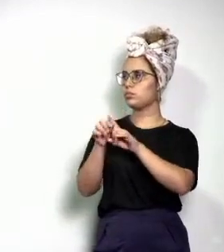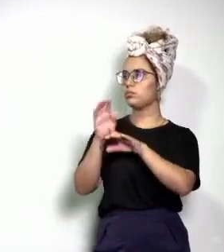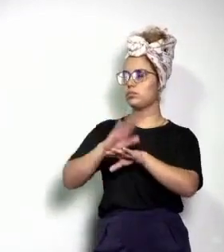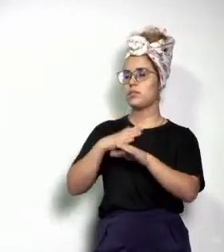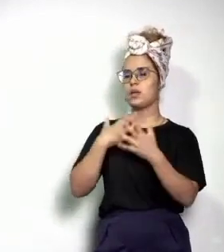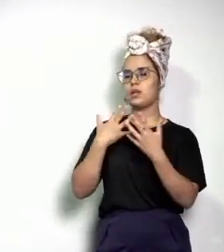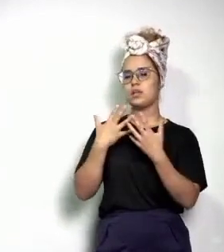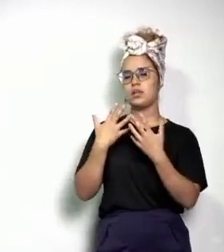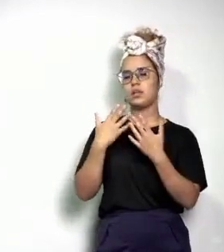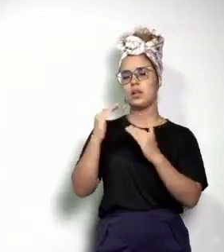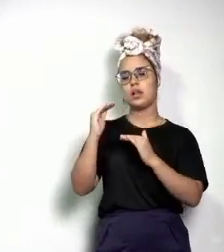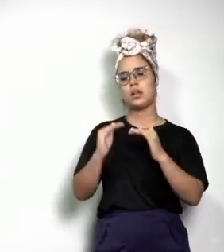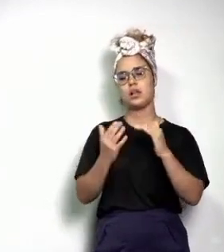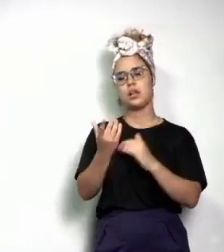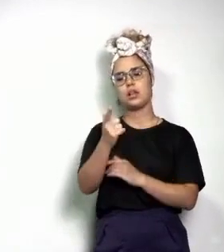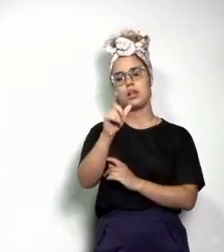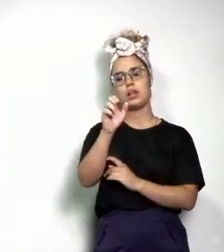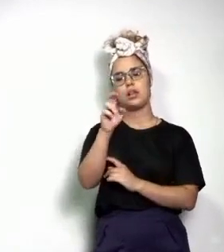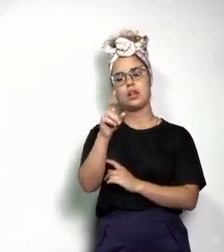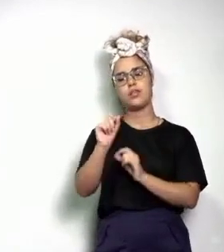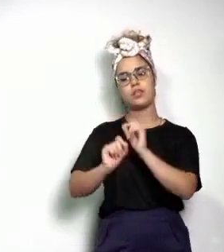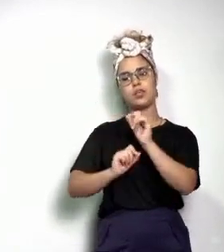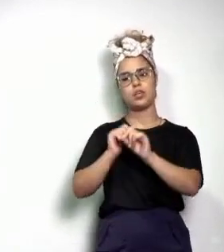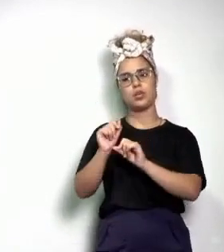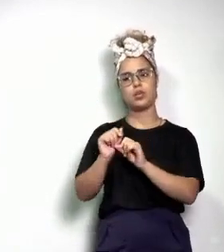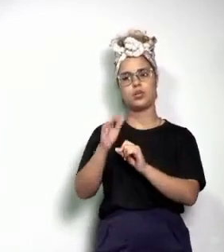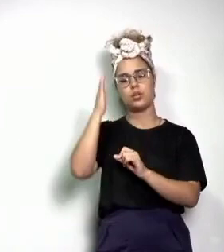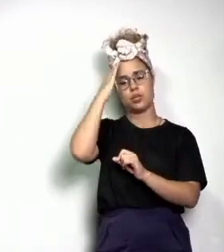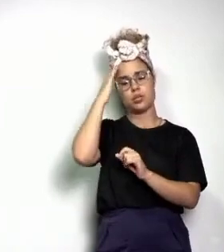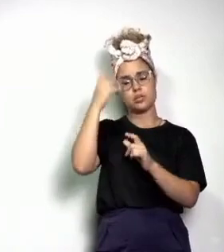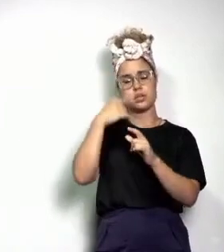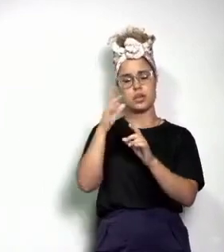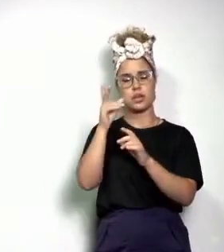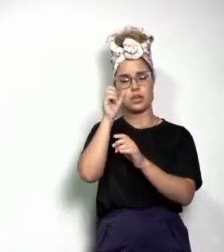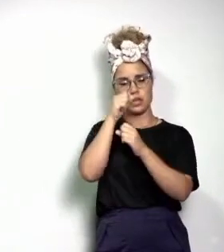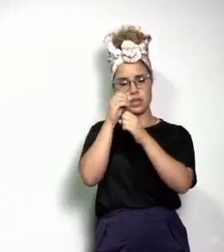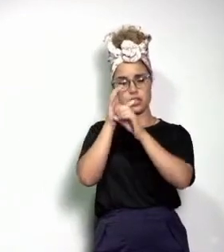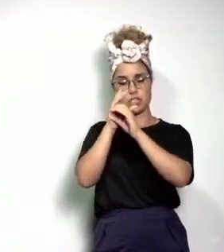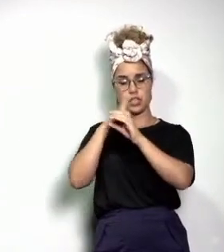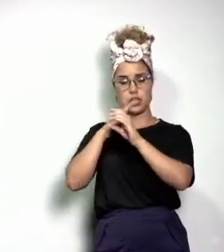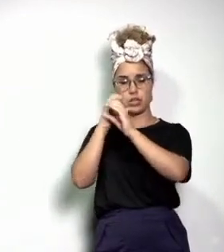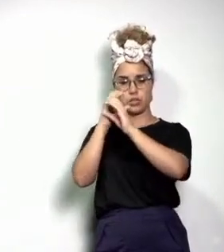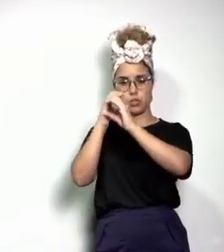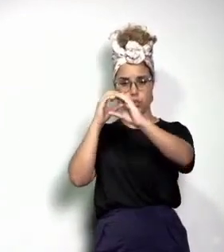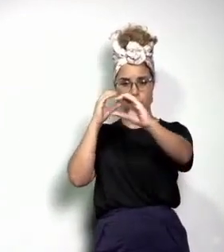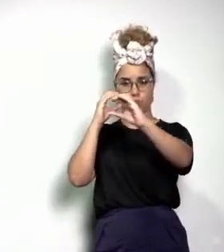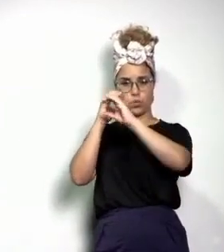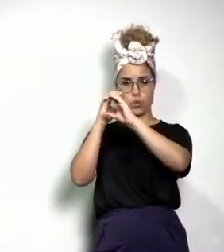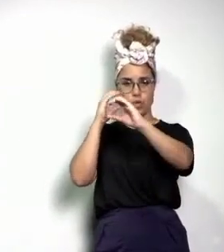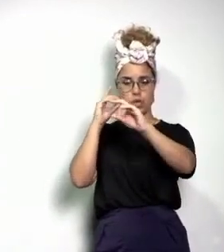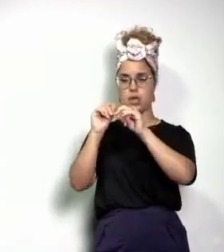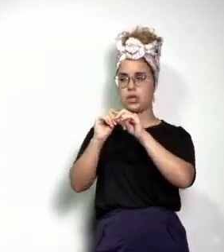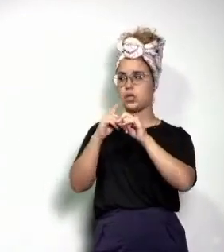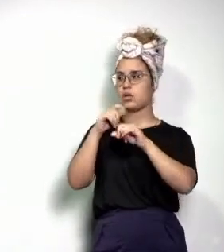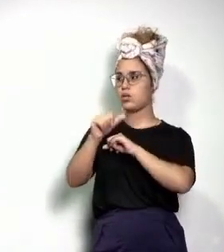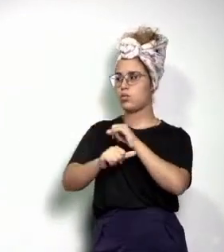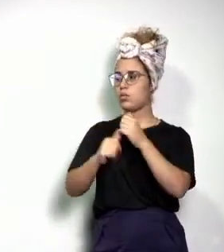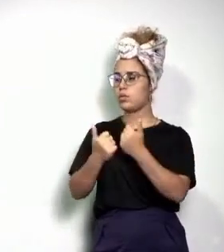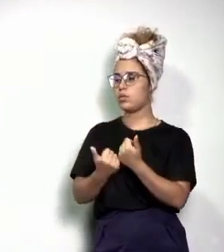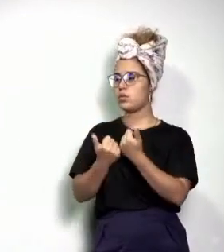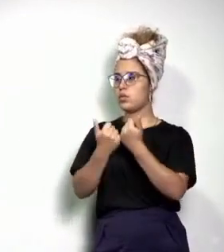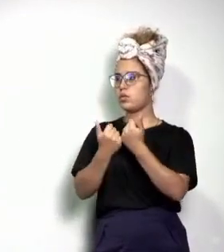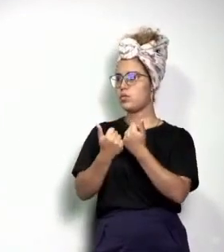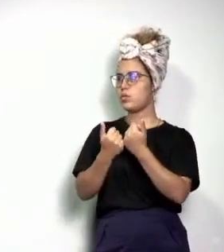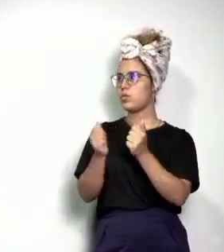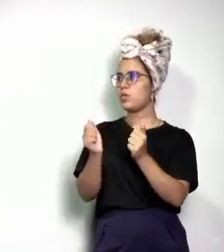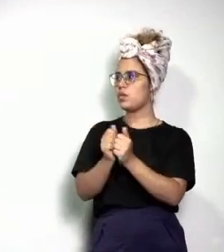leve do que outras. Que pensar em lente zoom, ela é muito grande e pesada, então a gente também teria um outro acessório, que é um suporte de lente que vem aqui na longarina